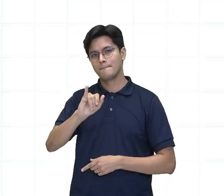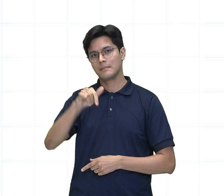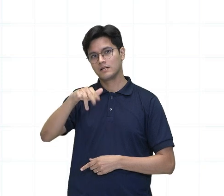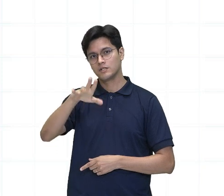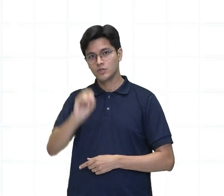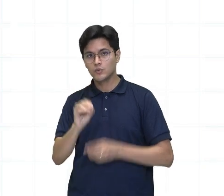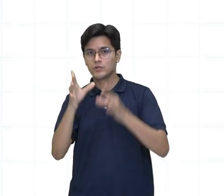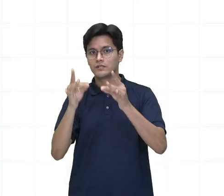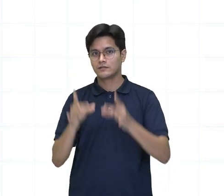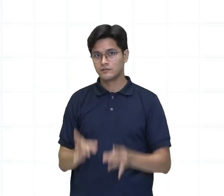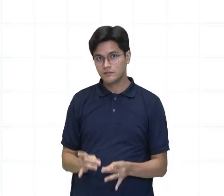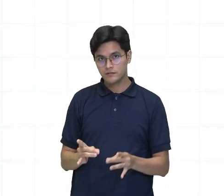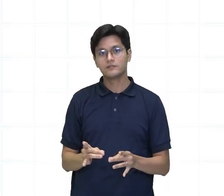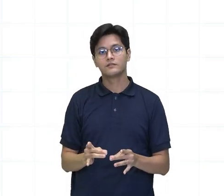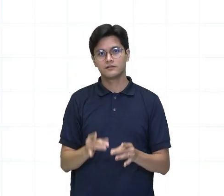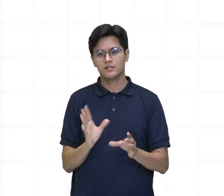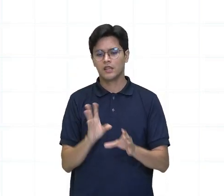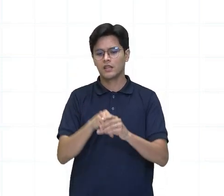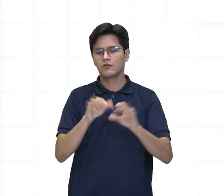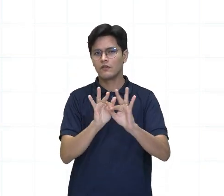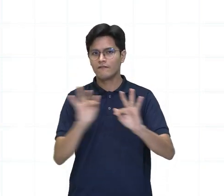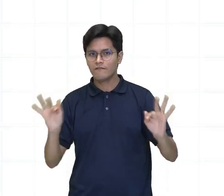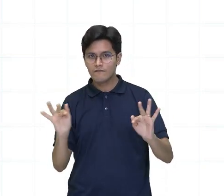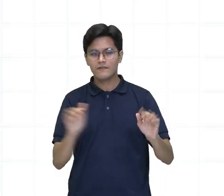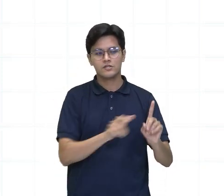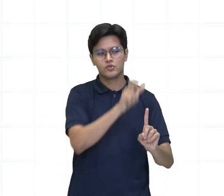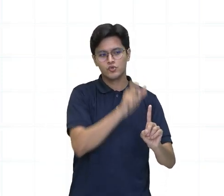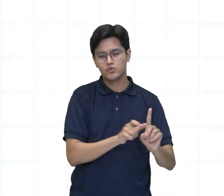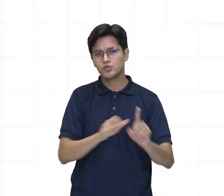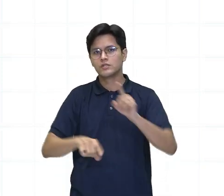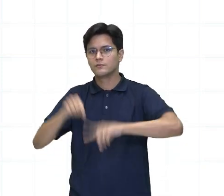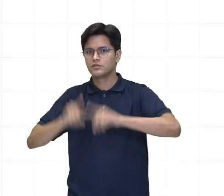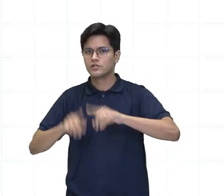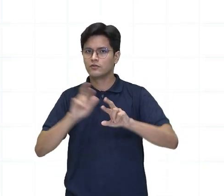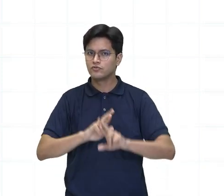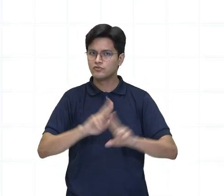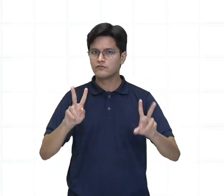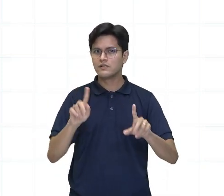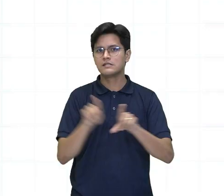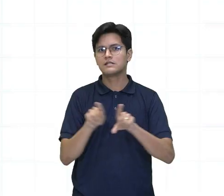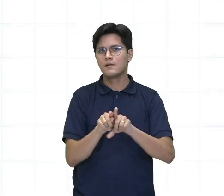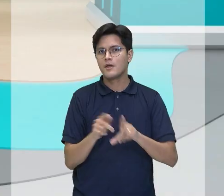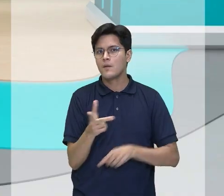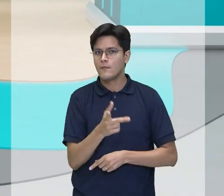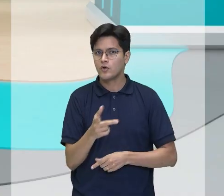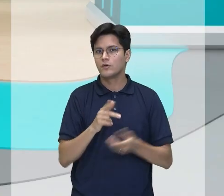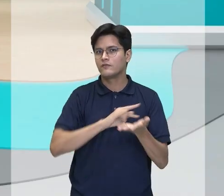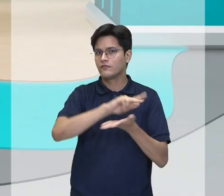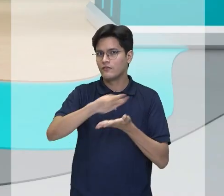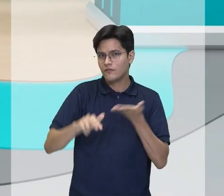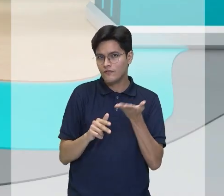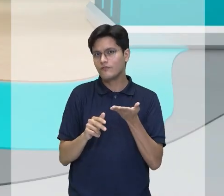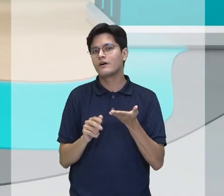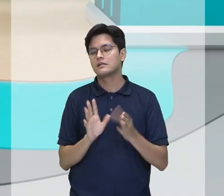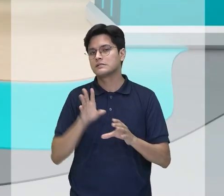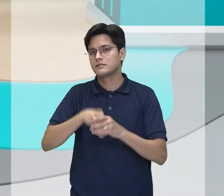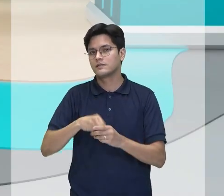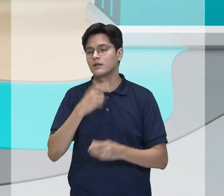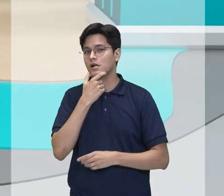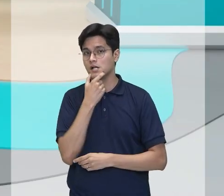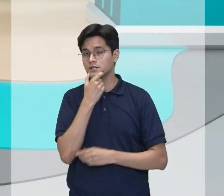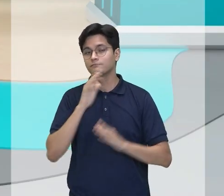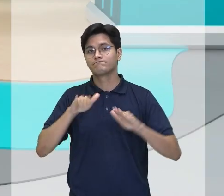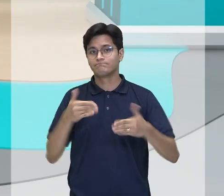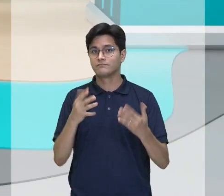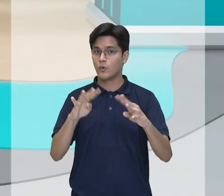entre o sujeito e o objeto em uma frase. Pronomes distintos em inglês. Então, fiquem atentos